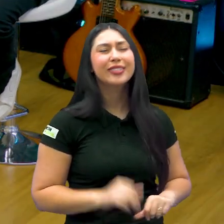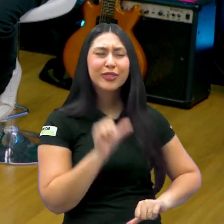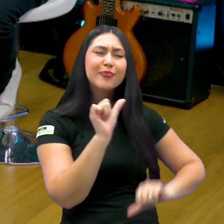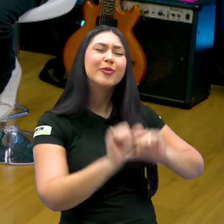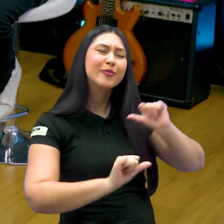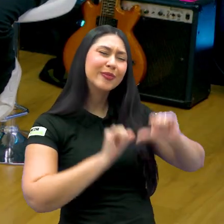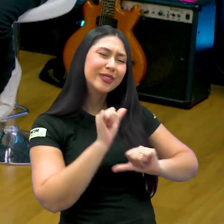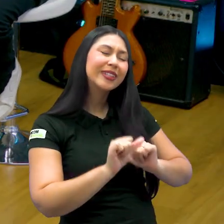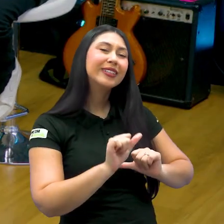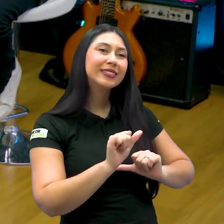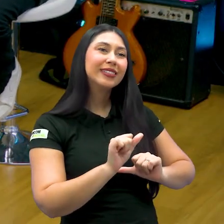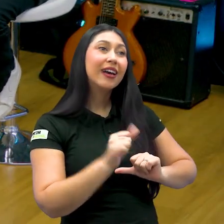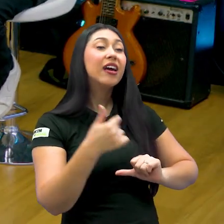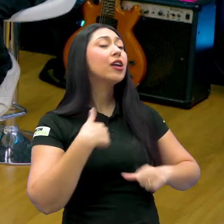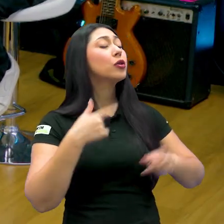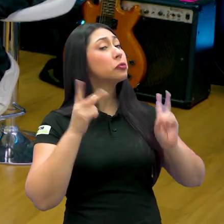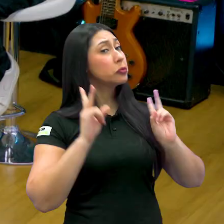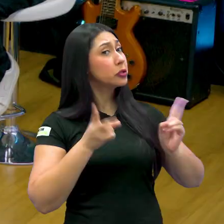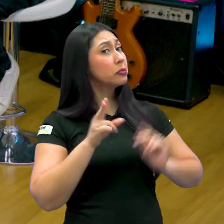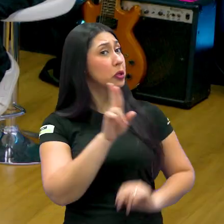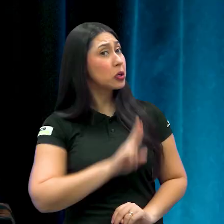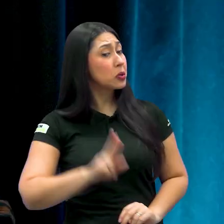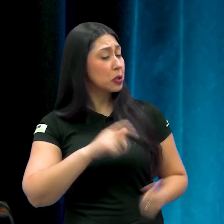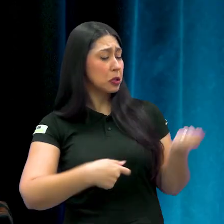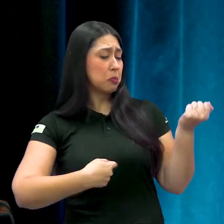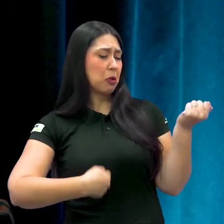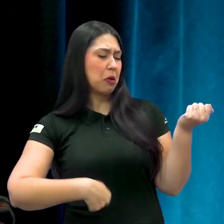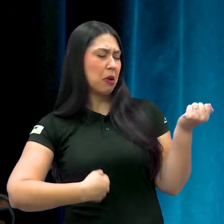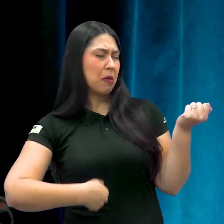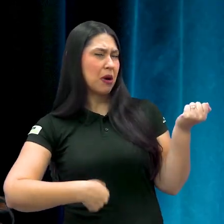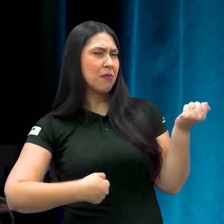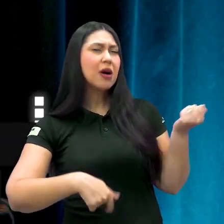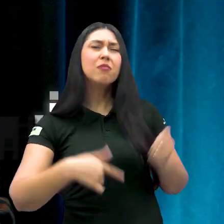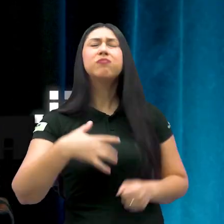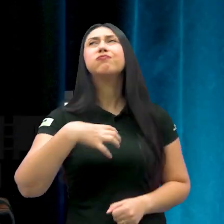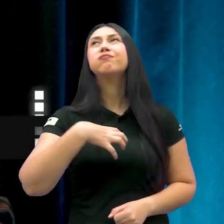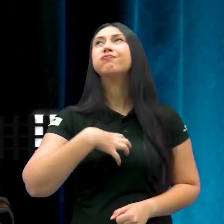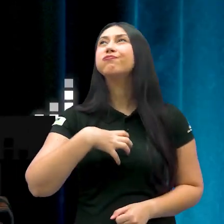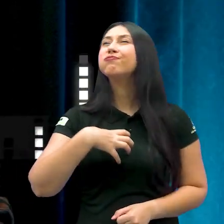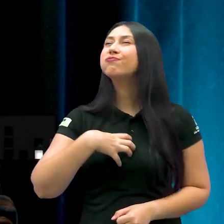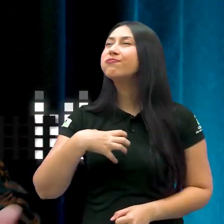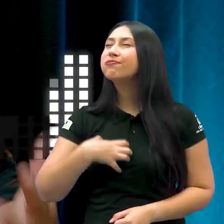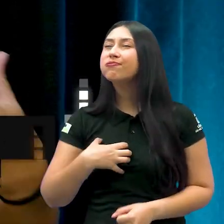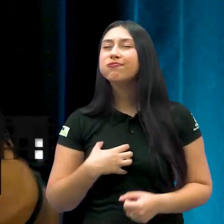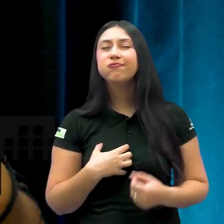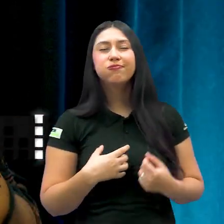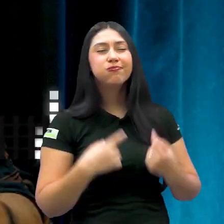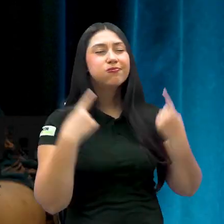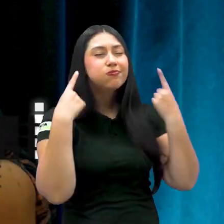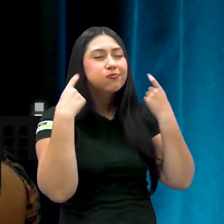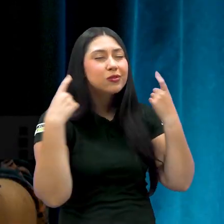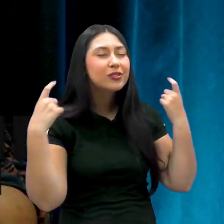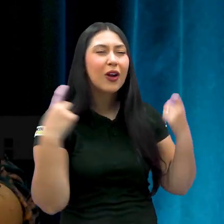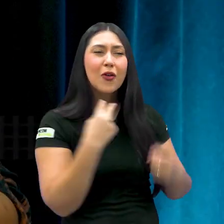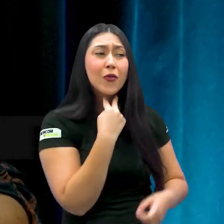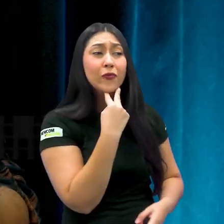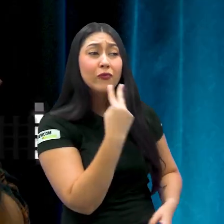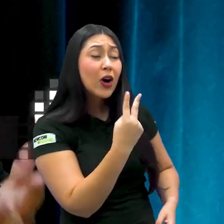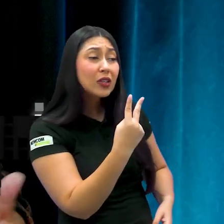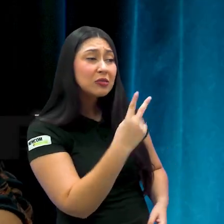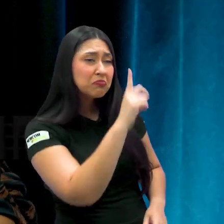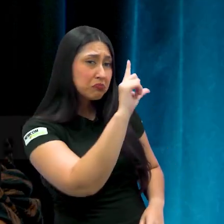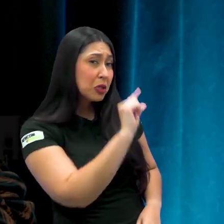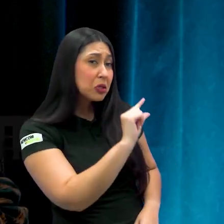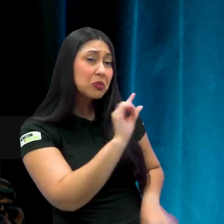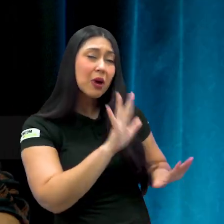Foi uma mudança, assim. Eu sempre me expressei, eu sempre senti muito mais o som do que a voz, do que